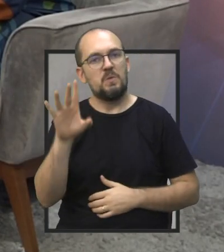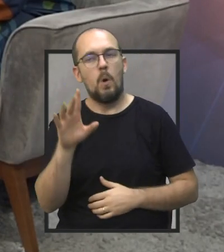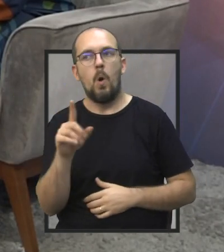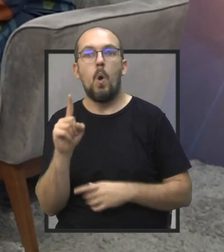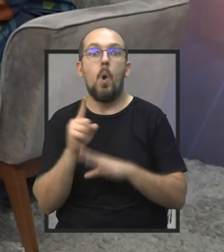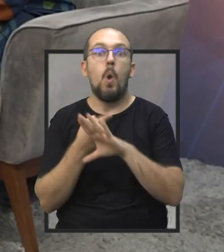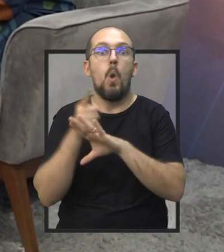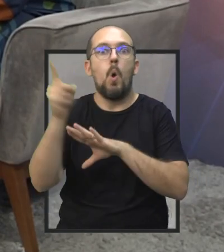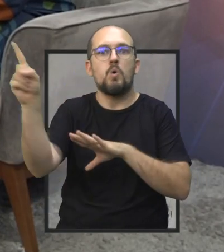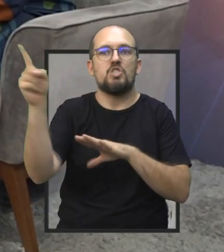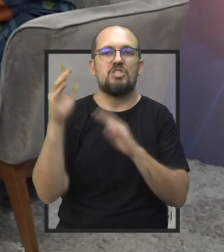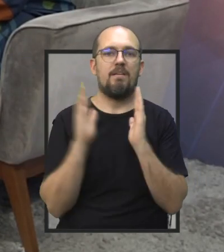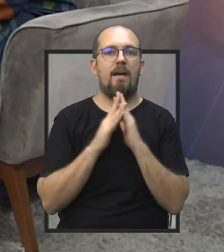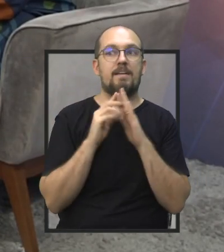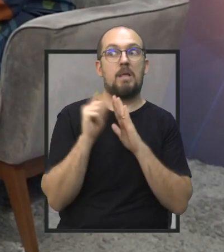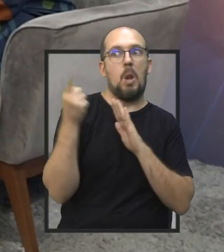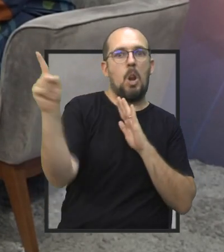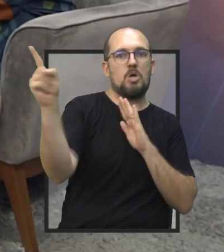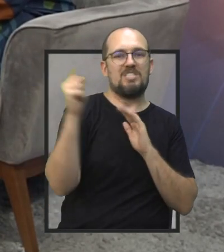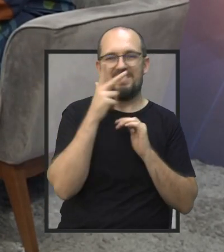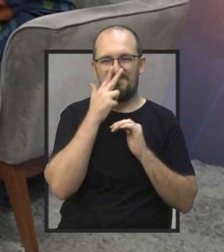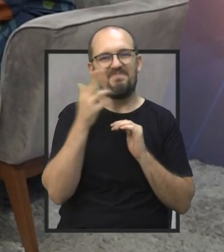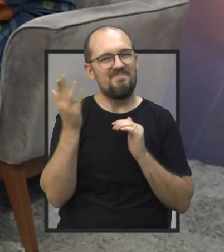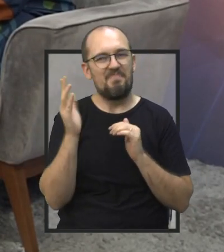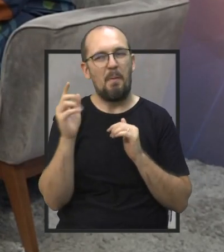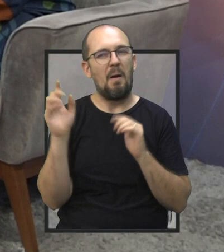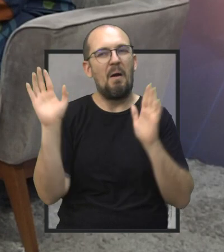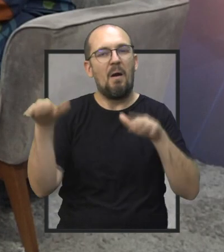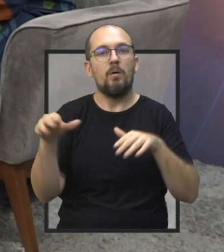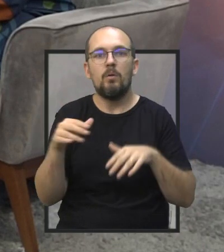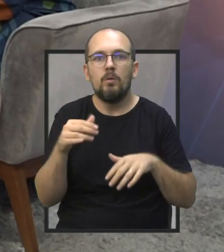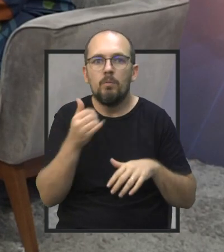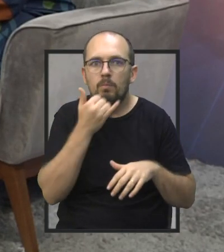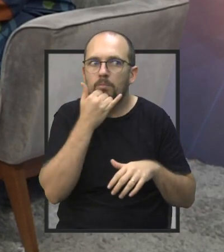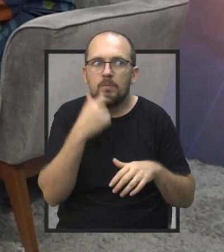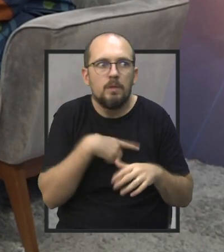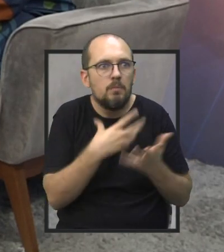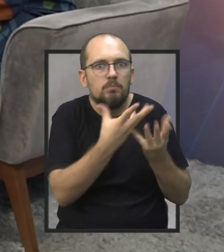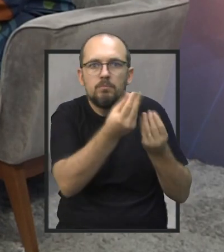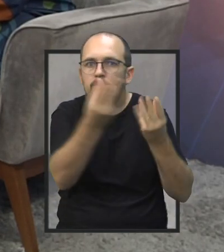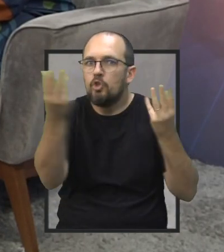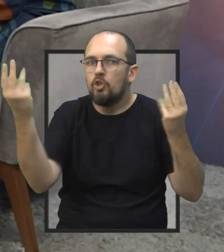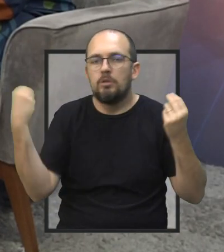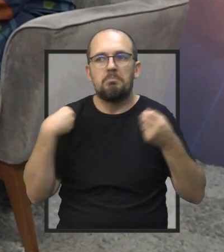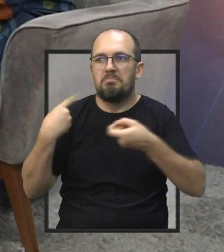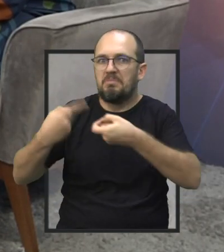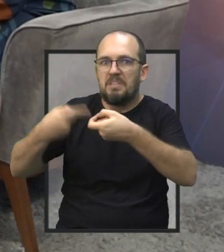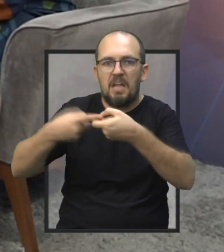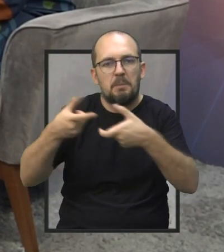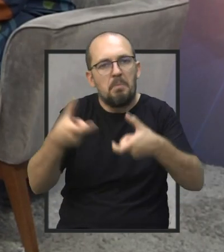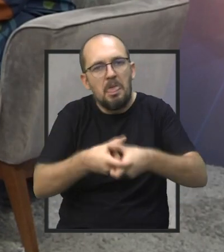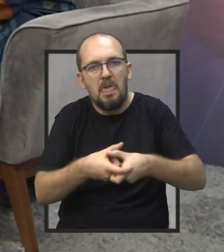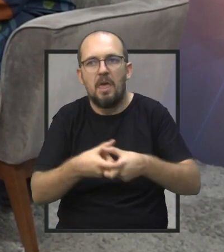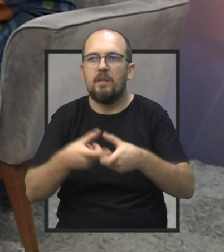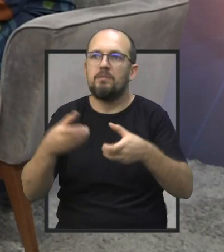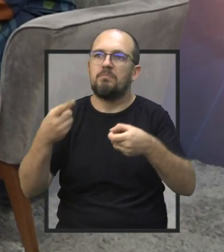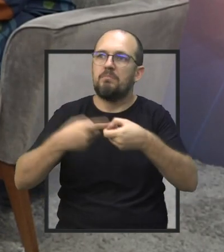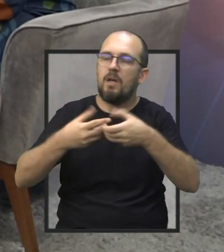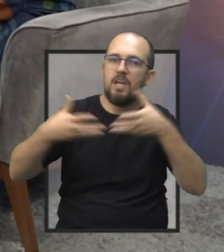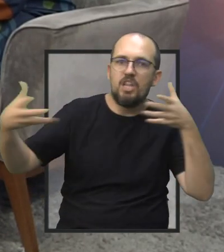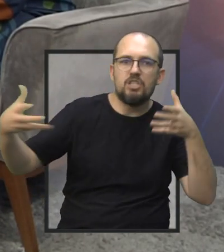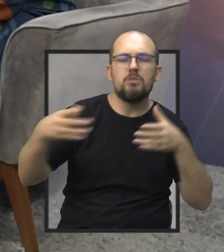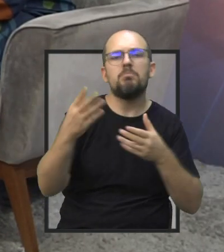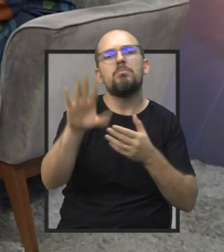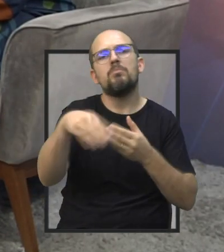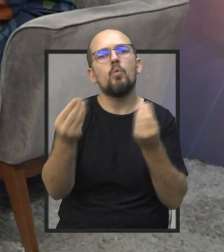só longe do meu quintal, né? Como a gente diz. Mas isso está em todo lugar, em todas as cidades, seja ela uma cidade pequena, grande.